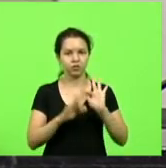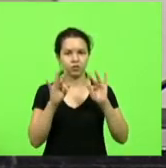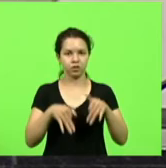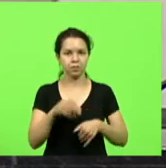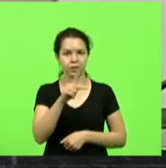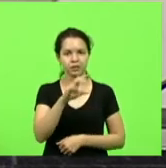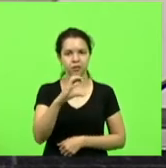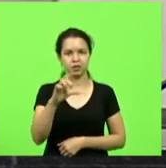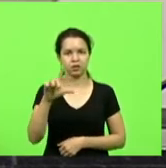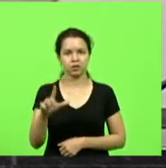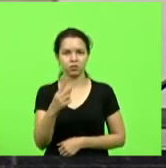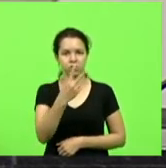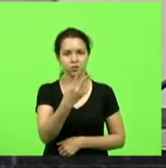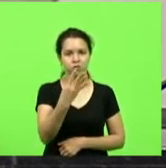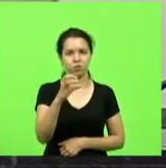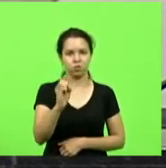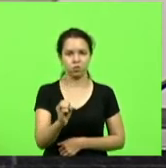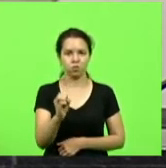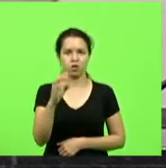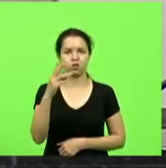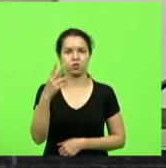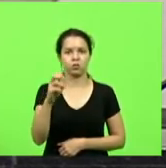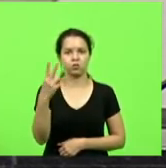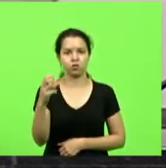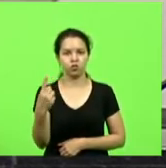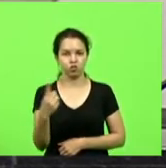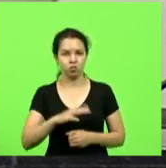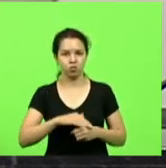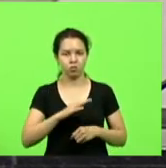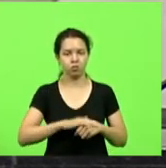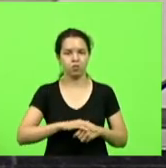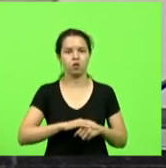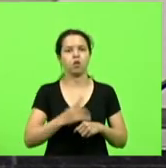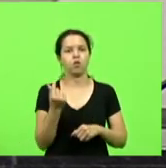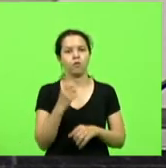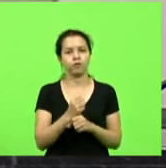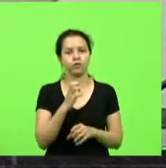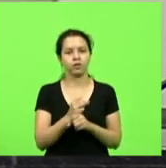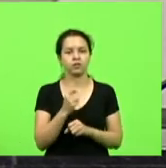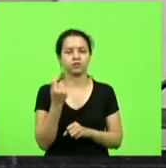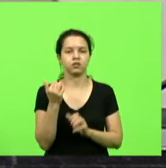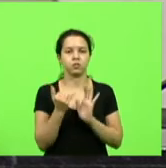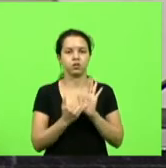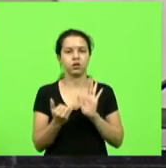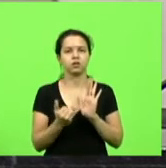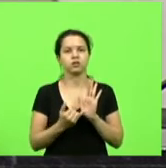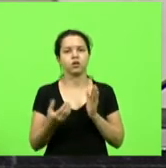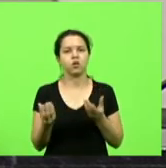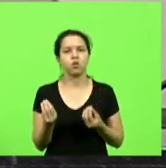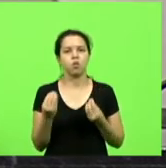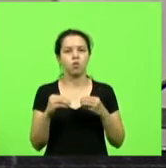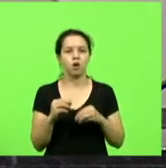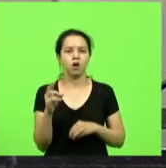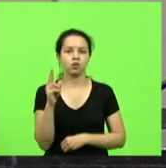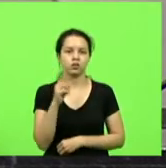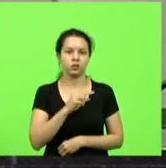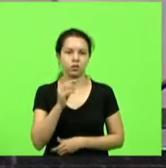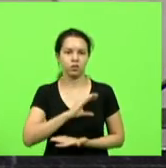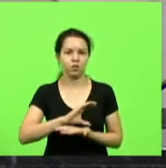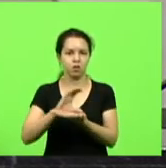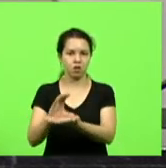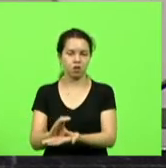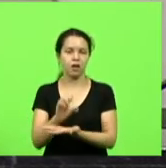PCL 240/2021, autor Comissão de Finanças e Tributação, institui auxílio emergencial denominado SC mais renda